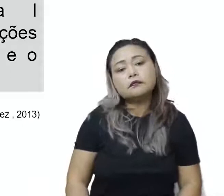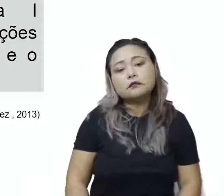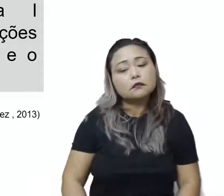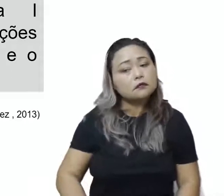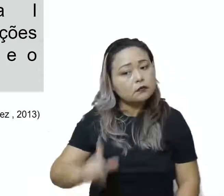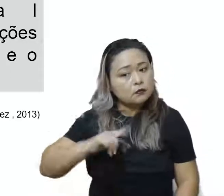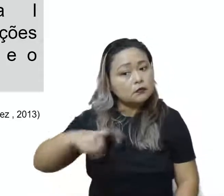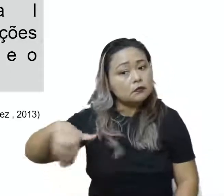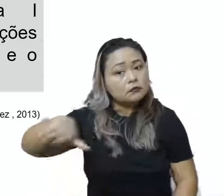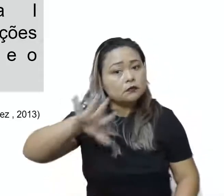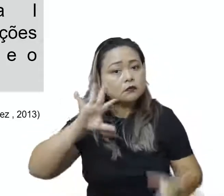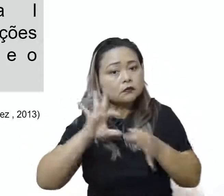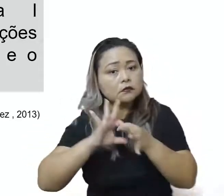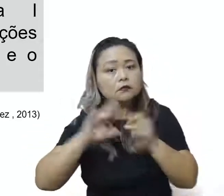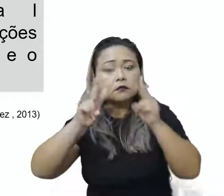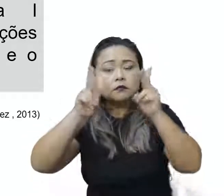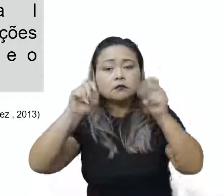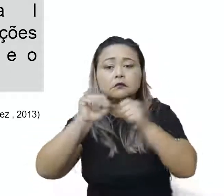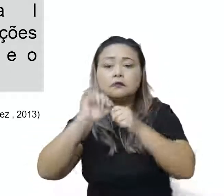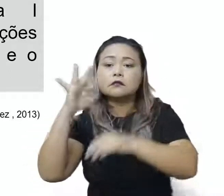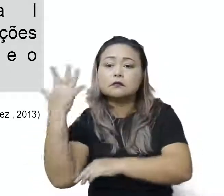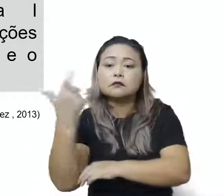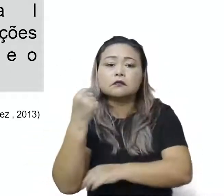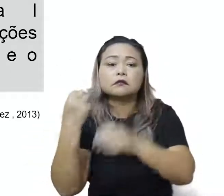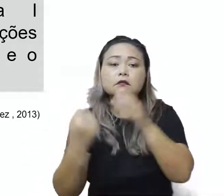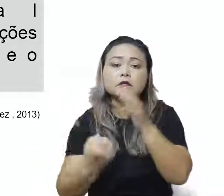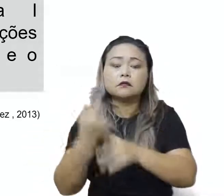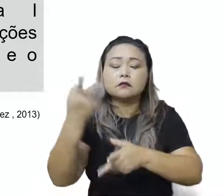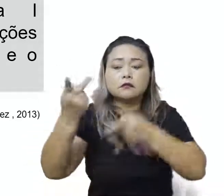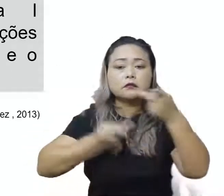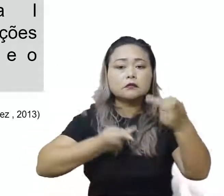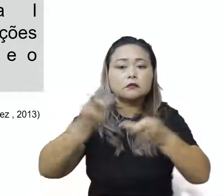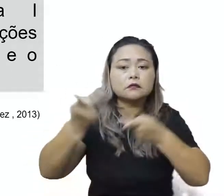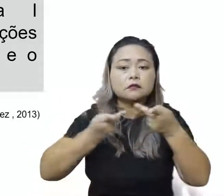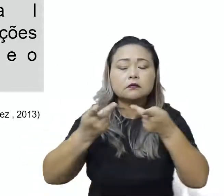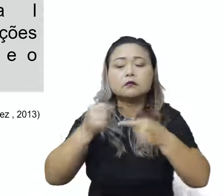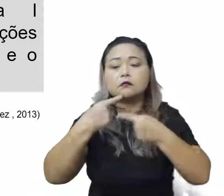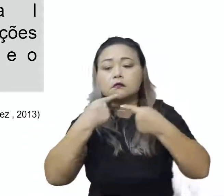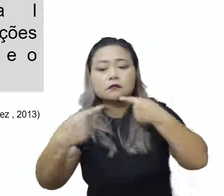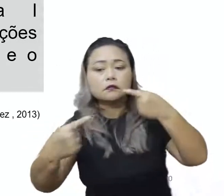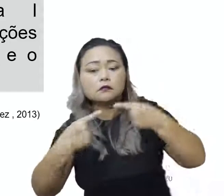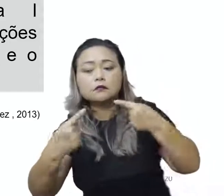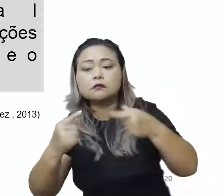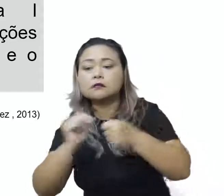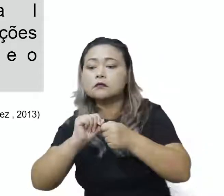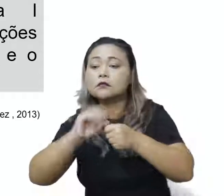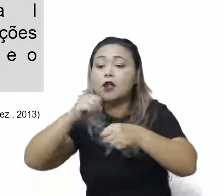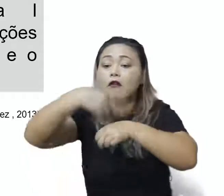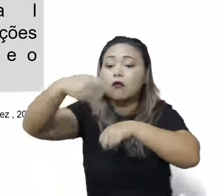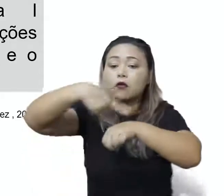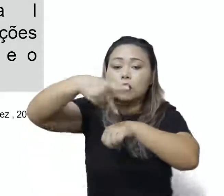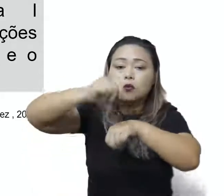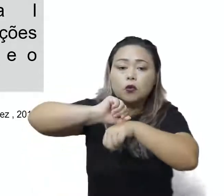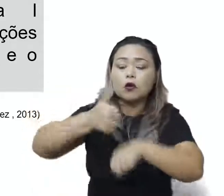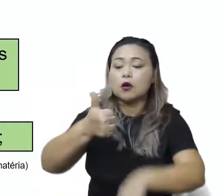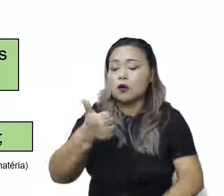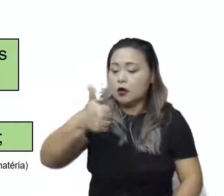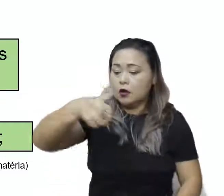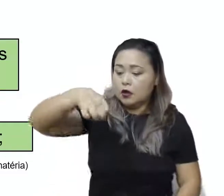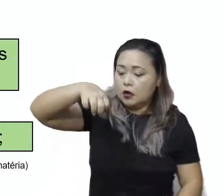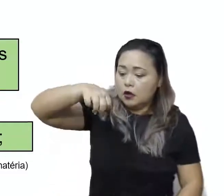Foi nesse contexto que a temática ambiental adquiriu projeção e ganhou espaço nas grandes discussões internacionais. Aí vem em